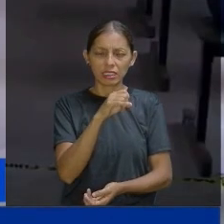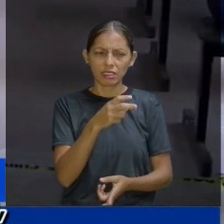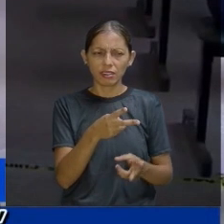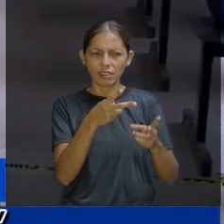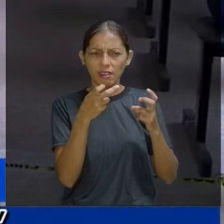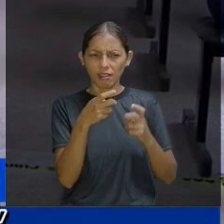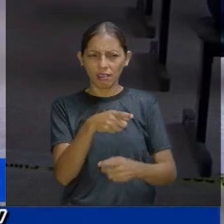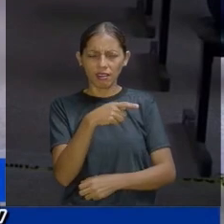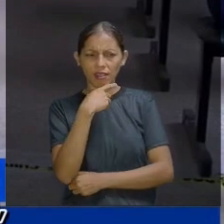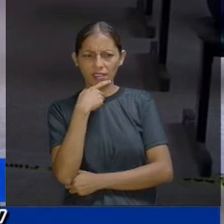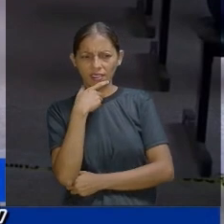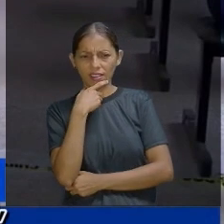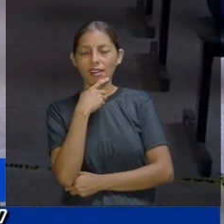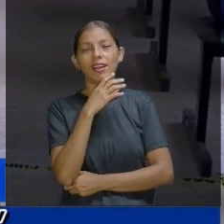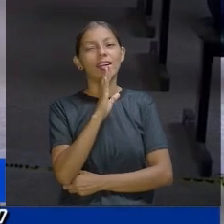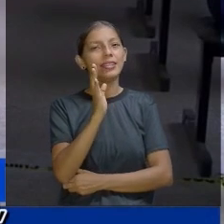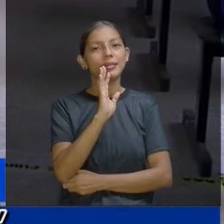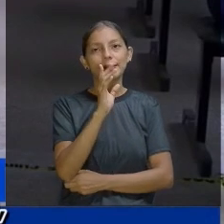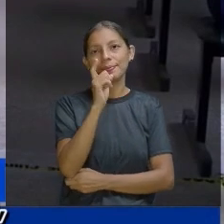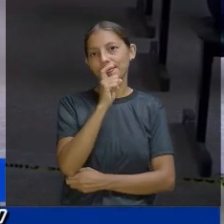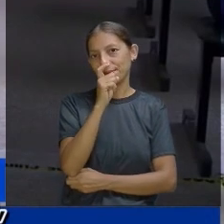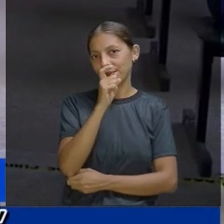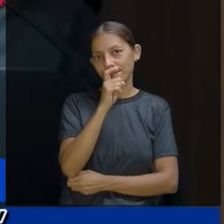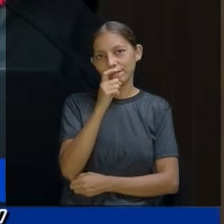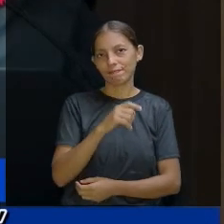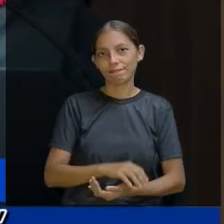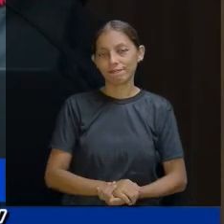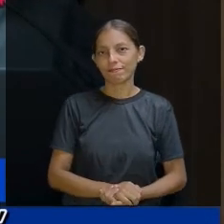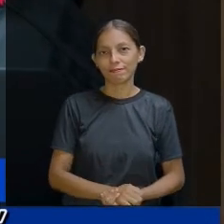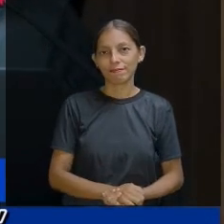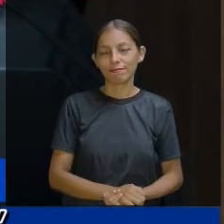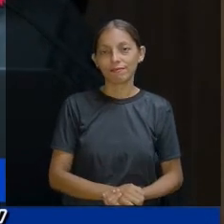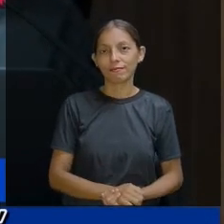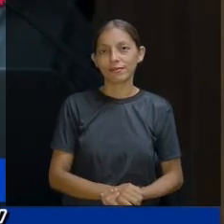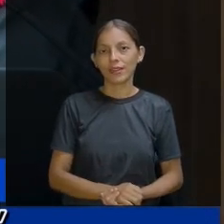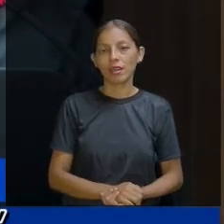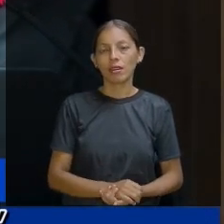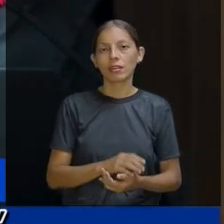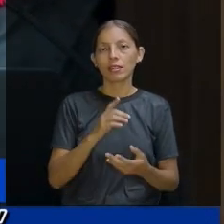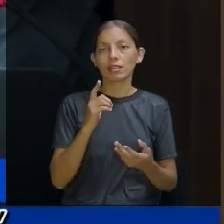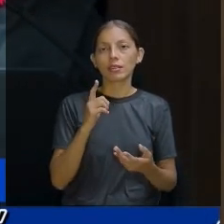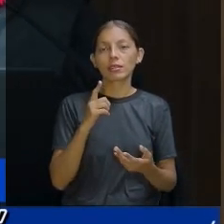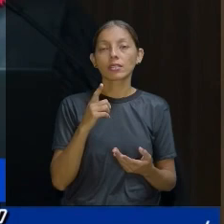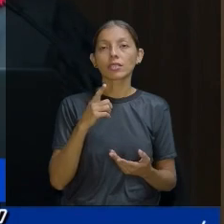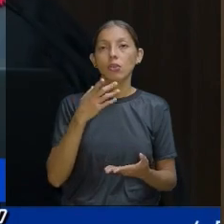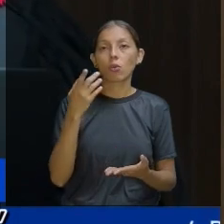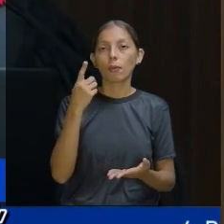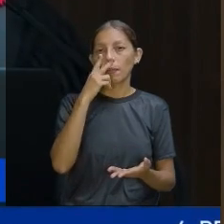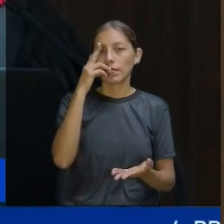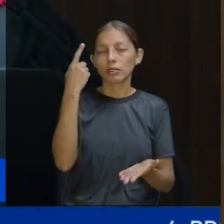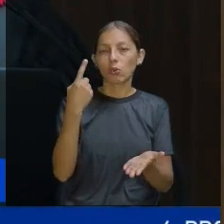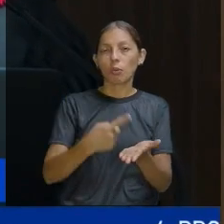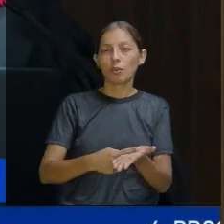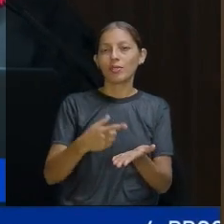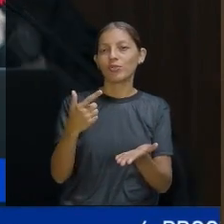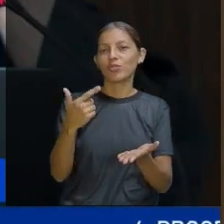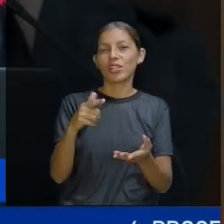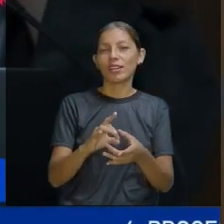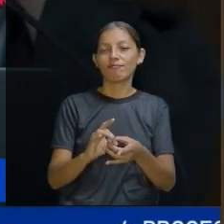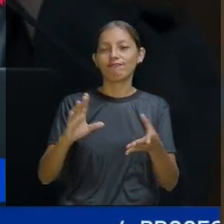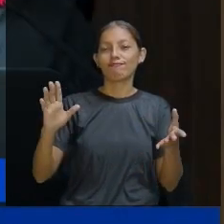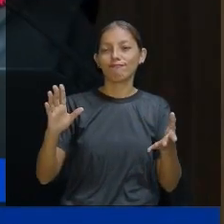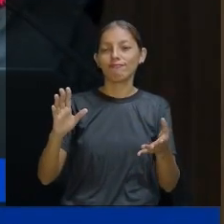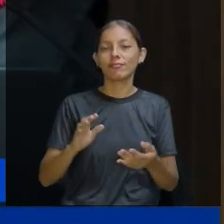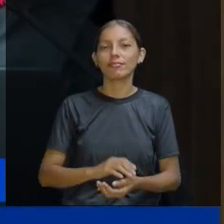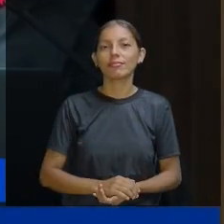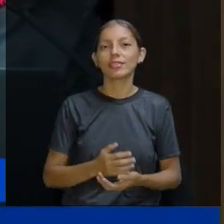no desembargador João Lages, presidente do TRE Amapá. Foco no desembargador João Lages, presidente do